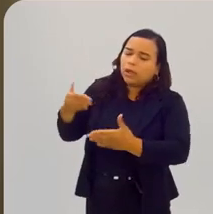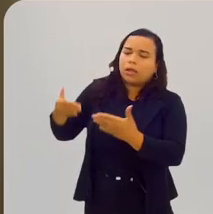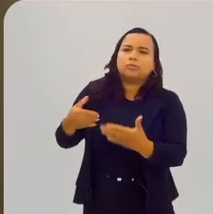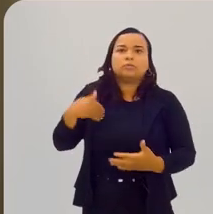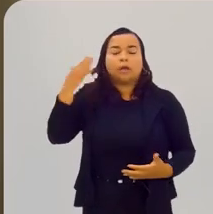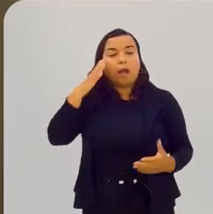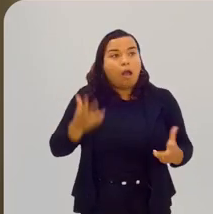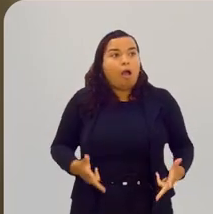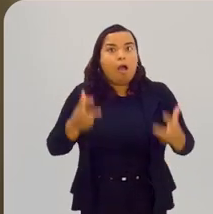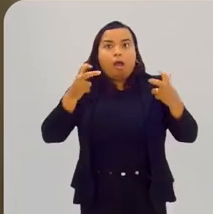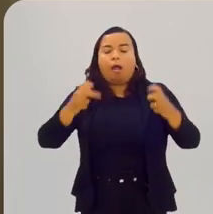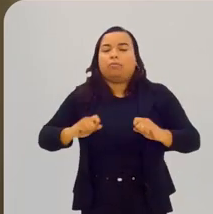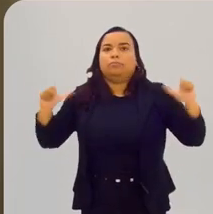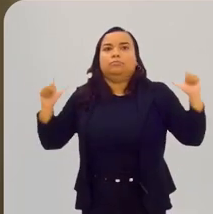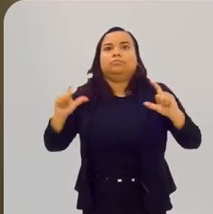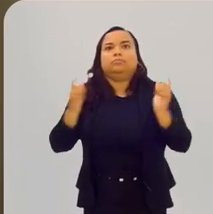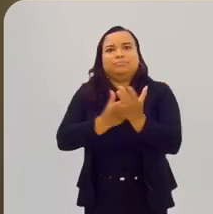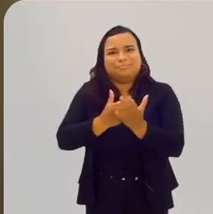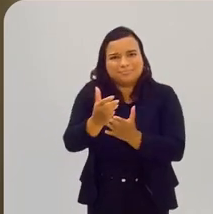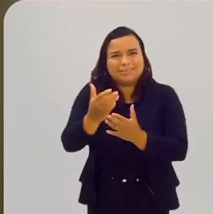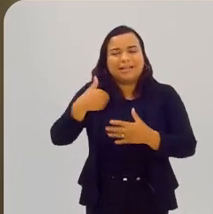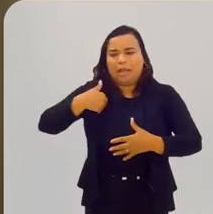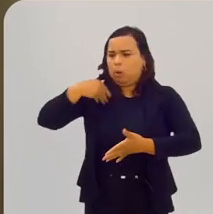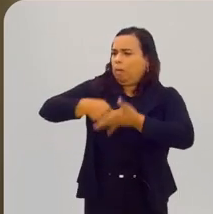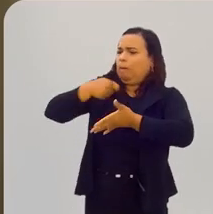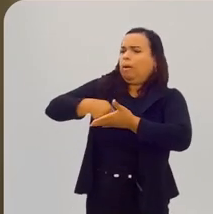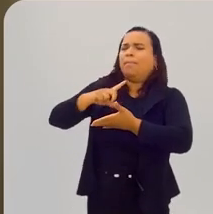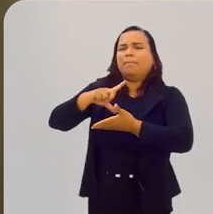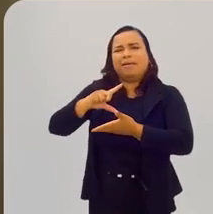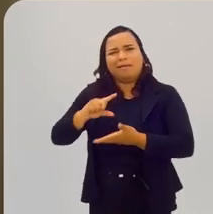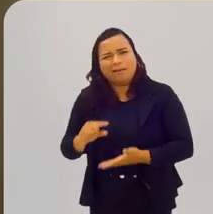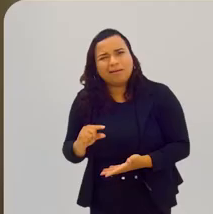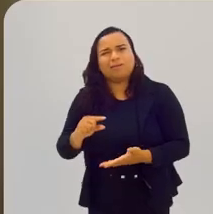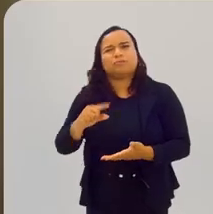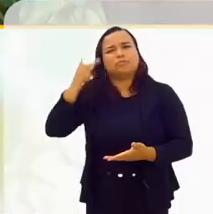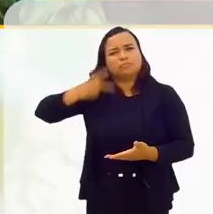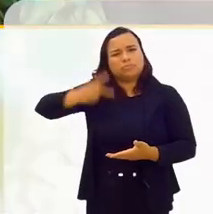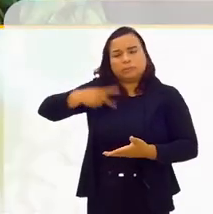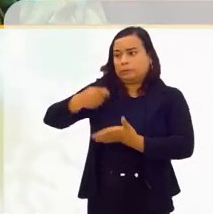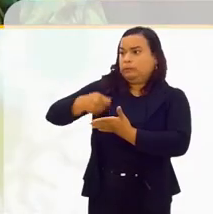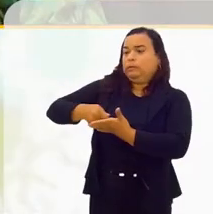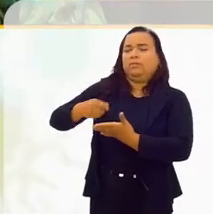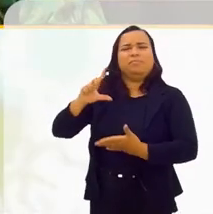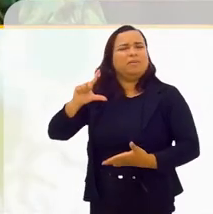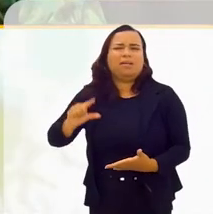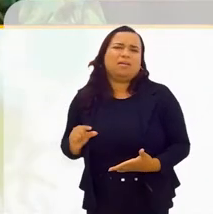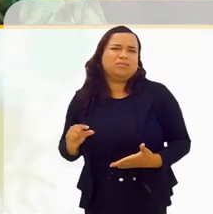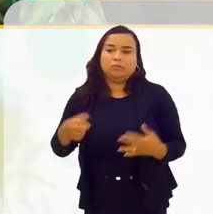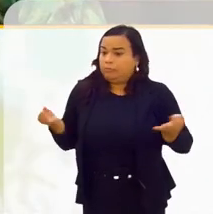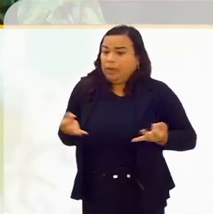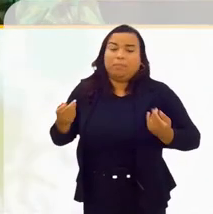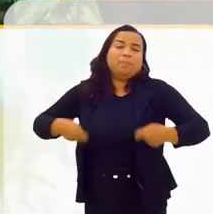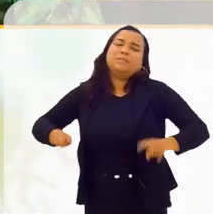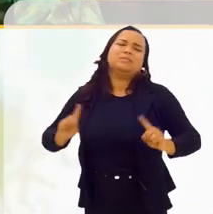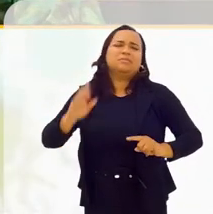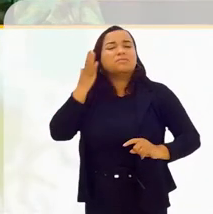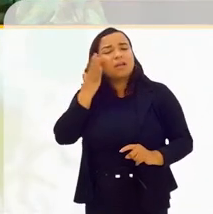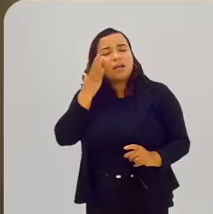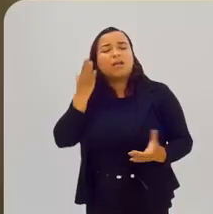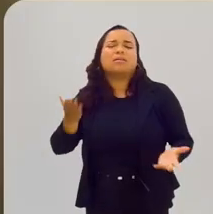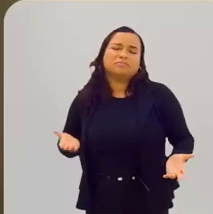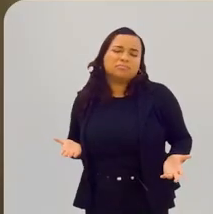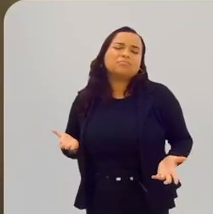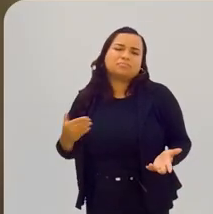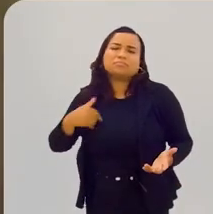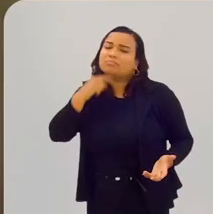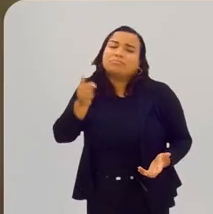comecei a entender isso a me cobrar menos a ver é assim